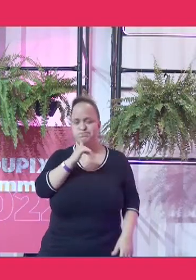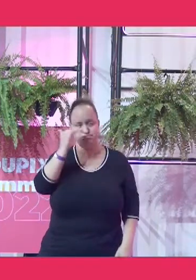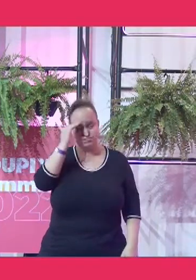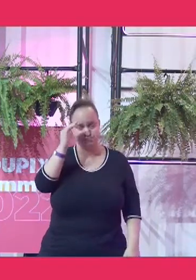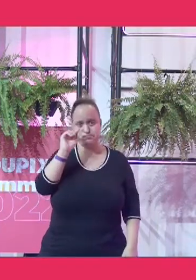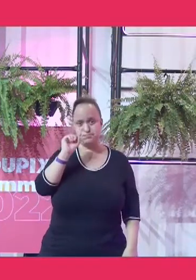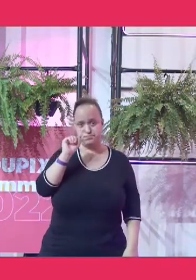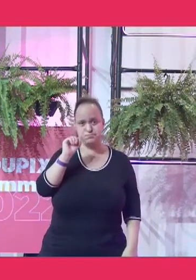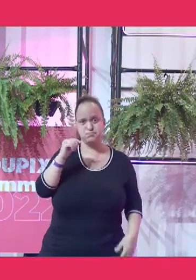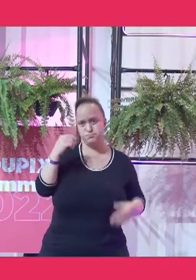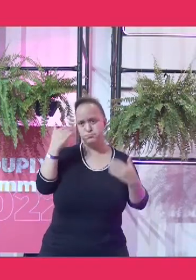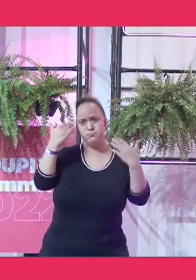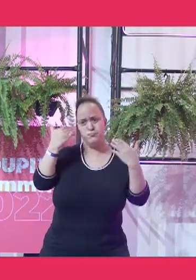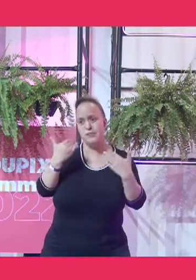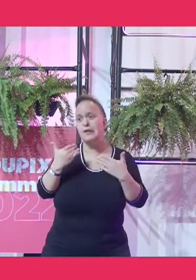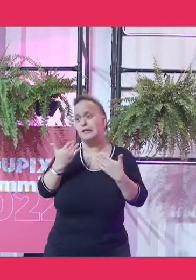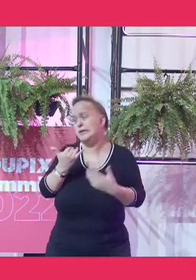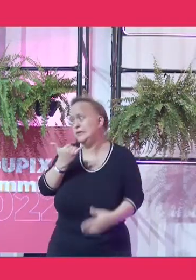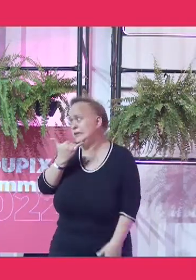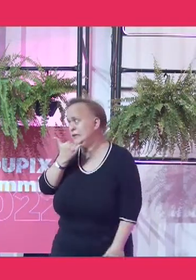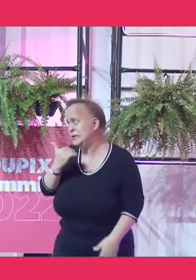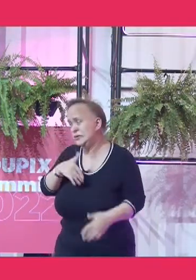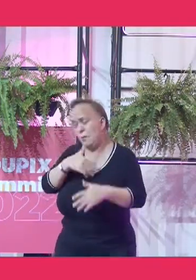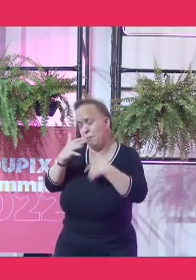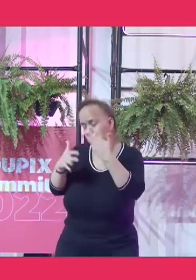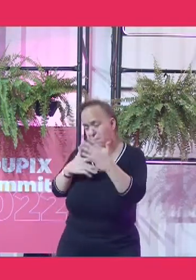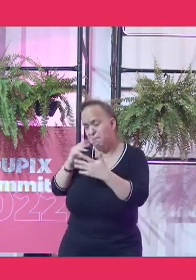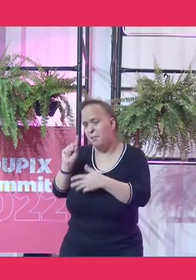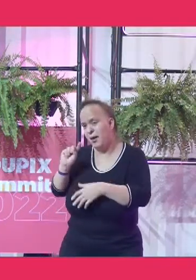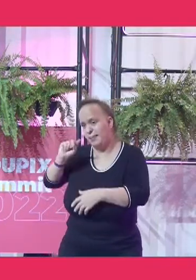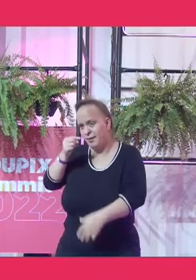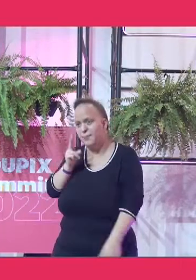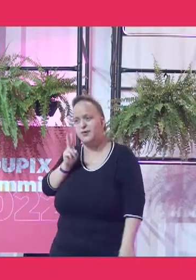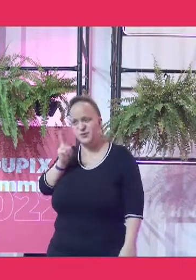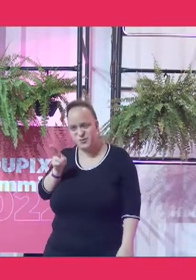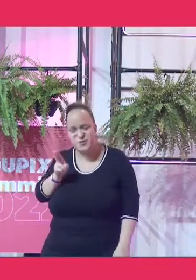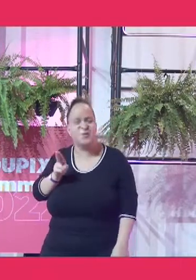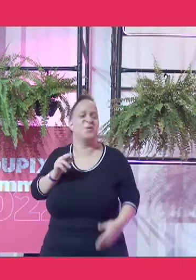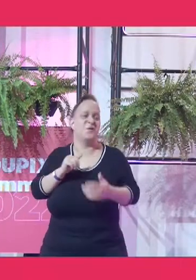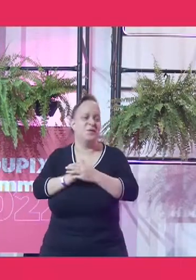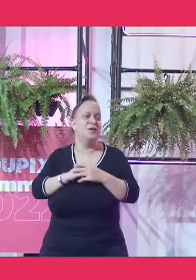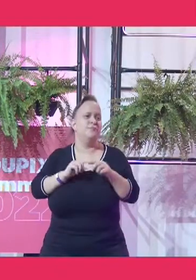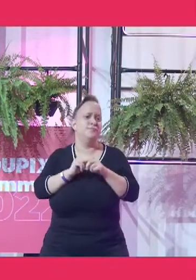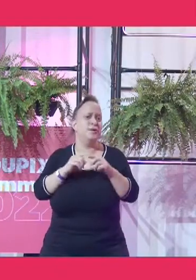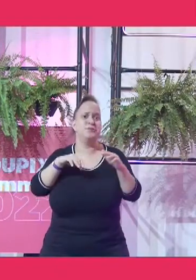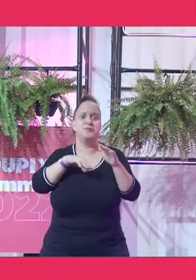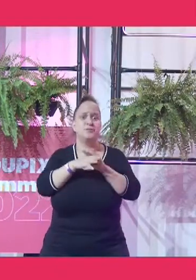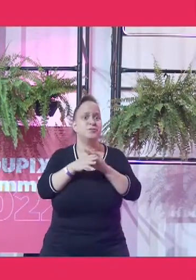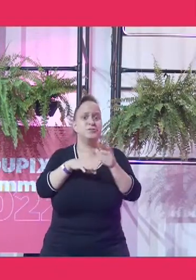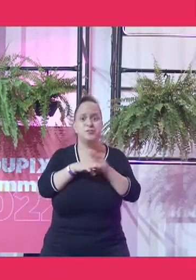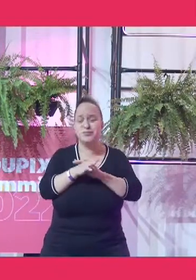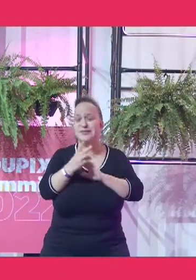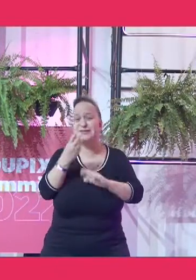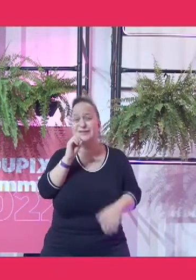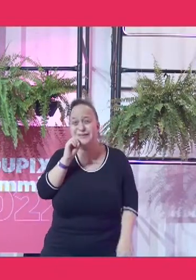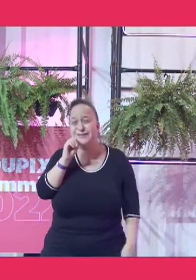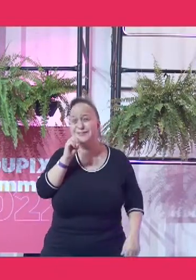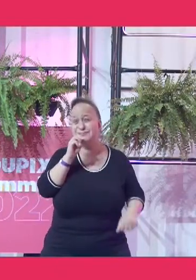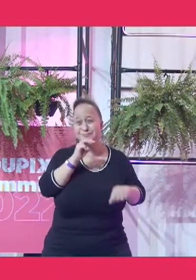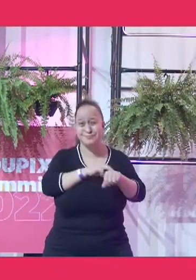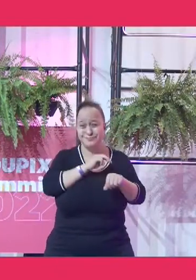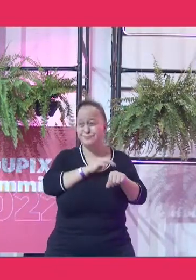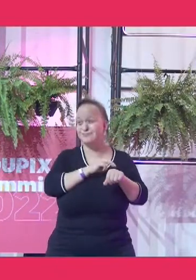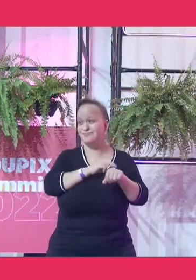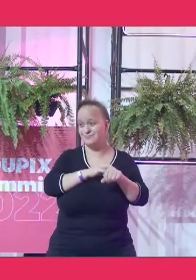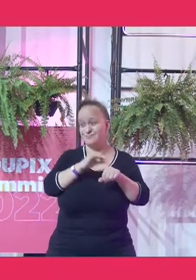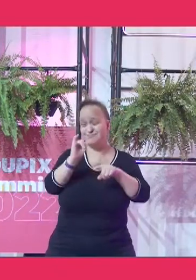que eu sou uma pessoa prolixa. Desculpa que, inclusive, já eu vou cortar esse microfone. Mas eu estou acostumada a falar 30 minutos, gente. Eu sou da época que o YouTube dizia